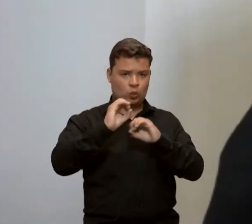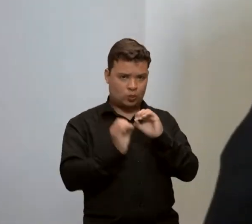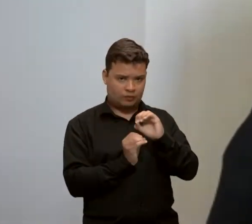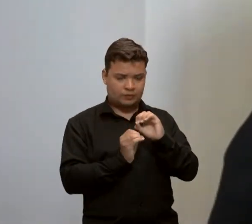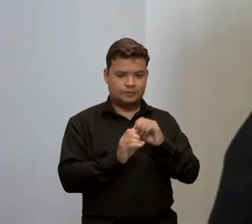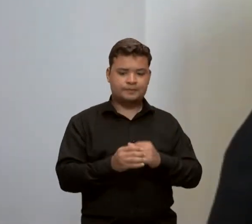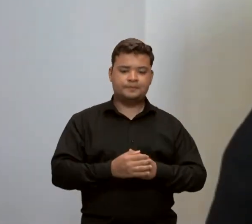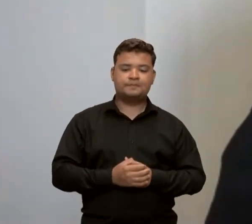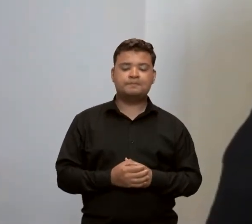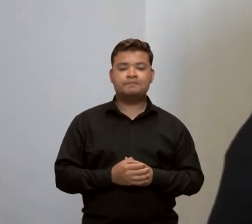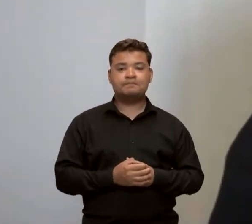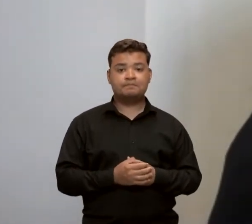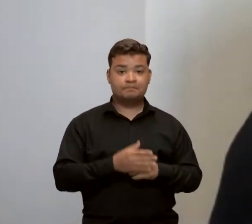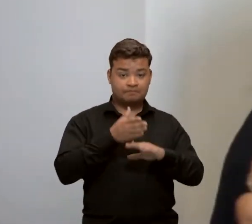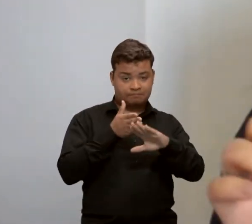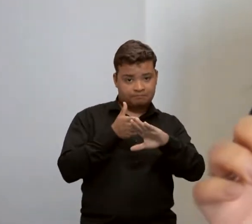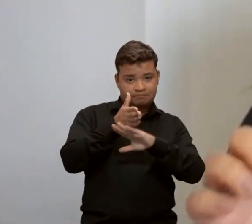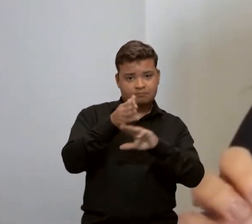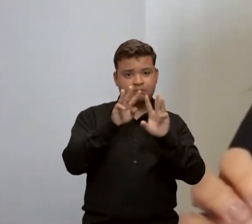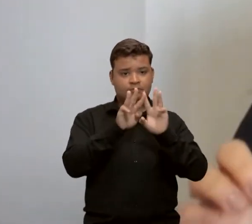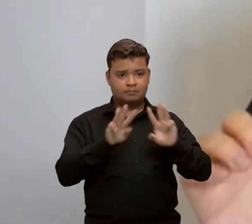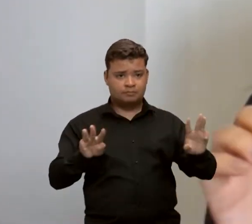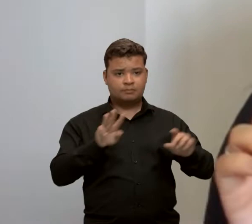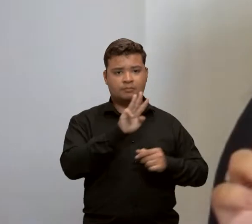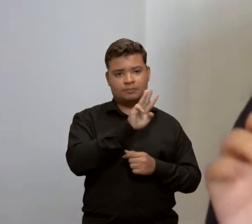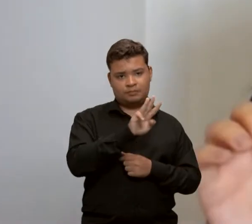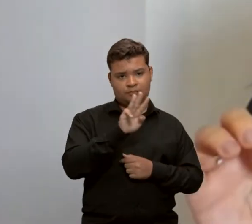acessá-lo, basta digitar